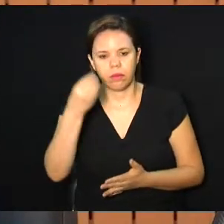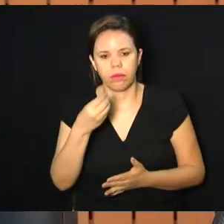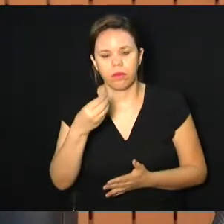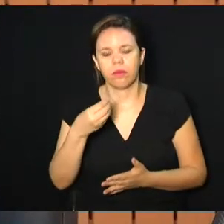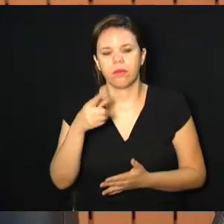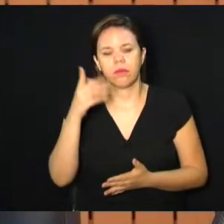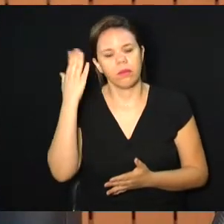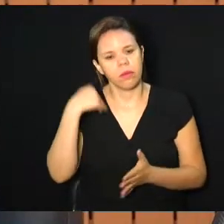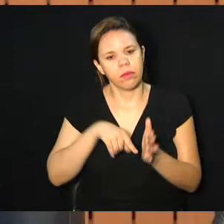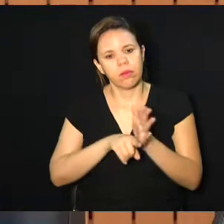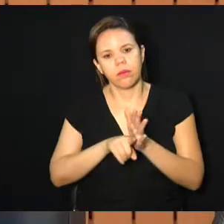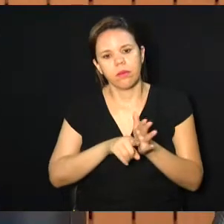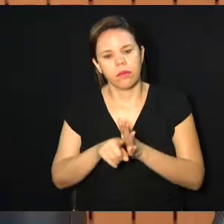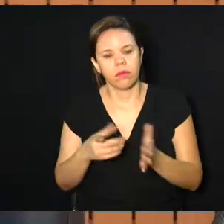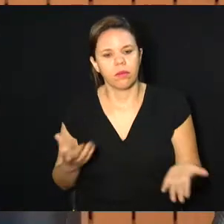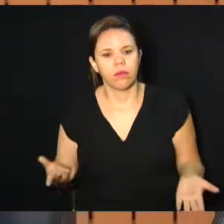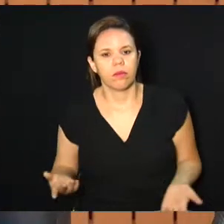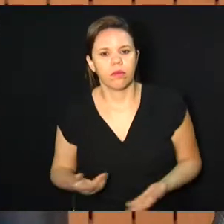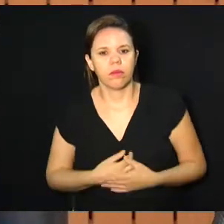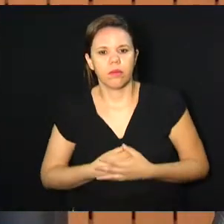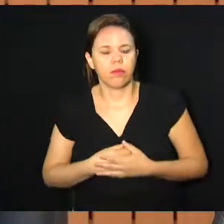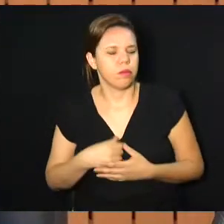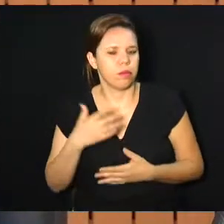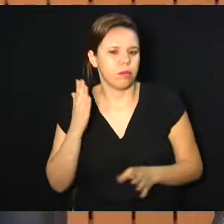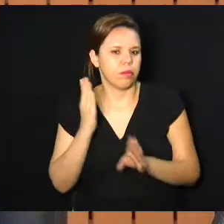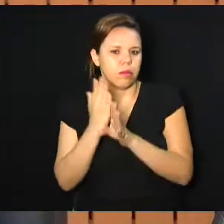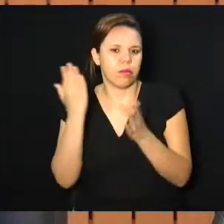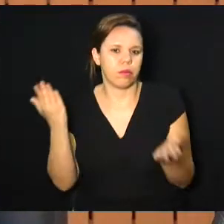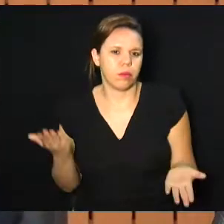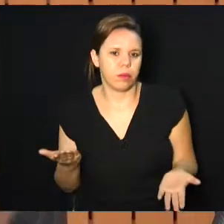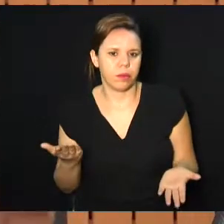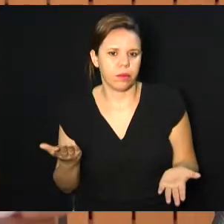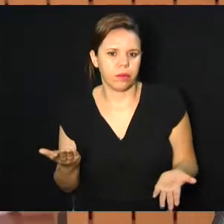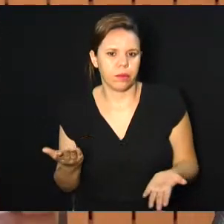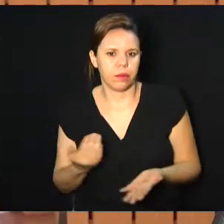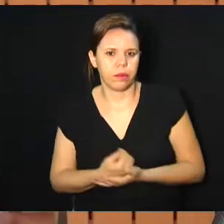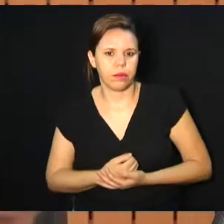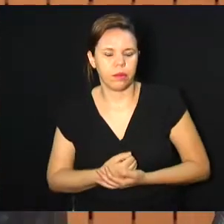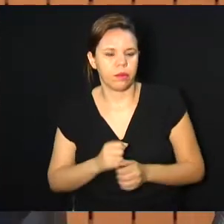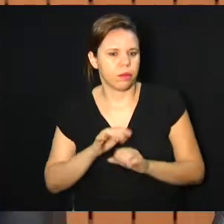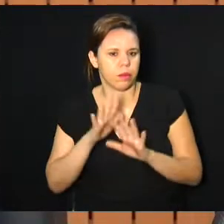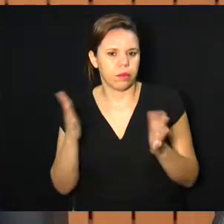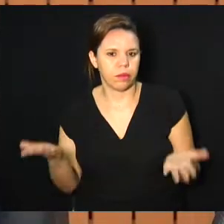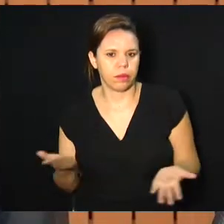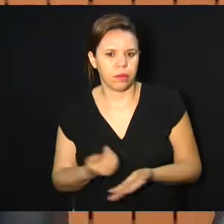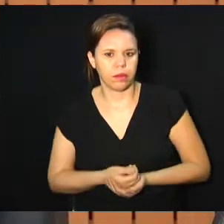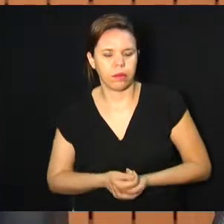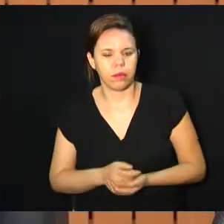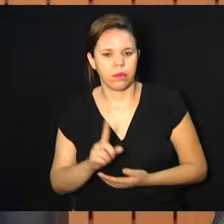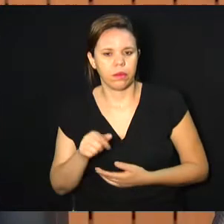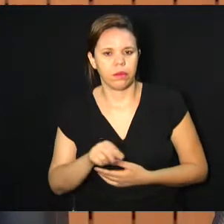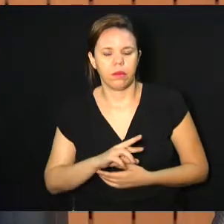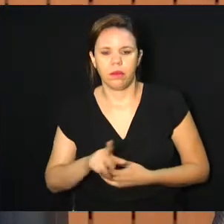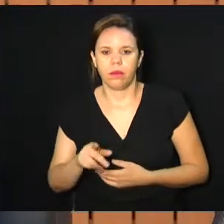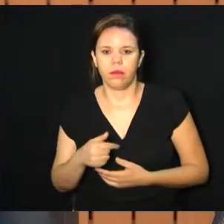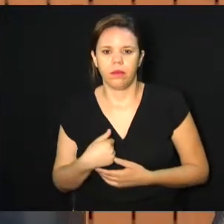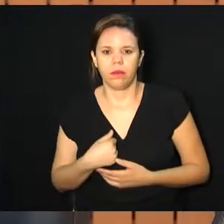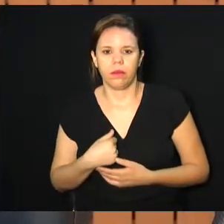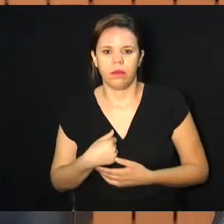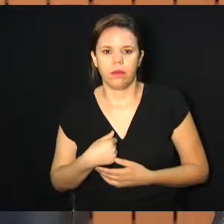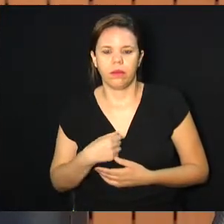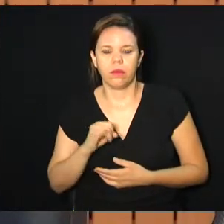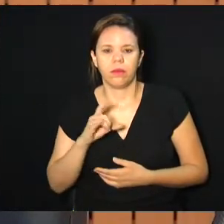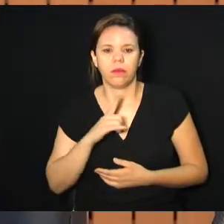aí, que eu não achei de forma clara. Isso não. Se